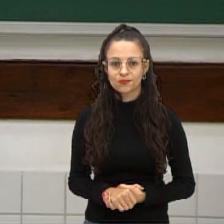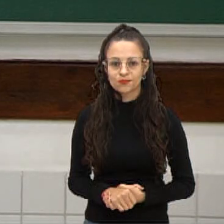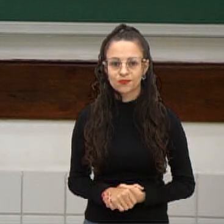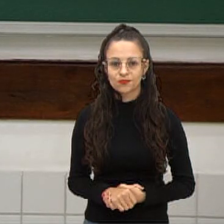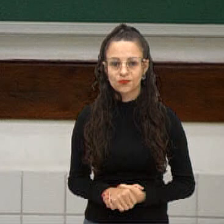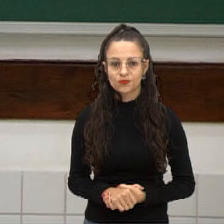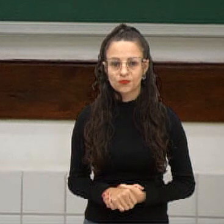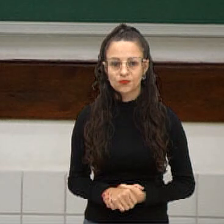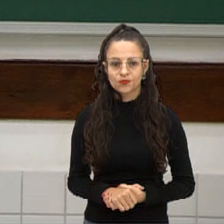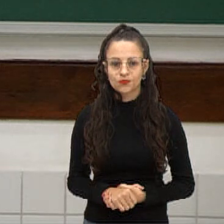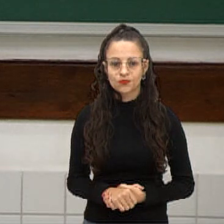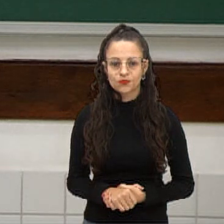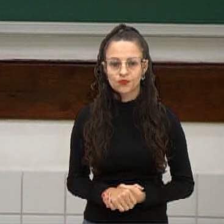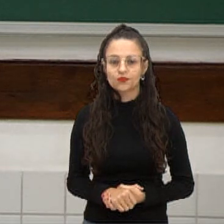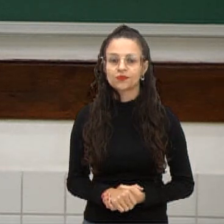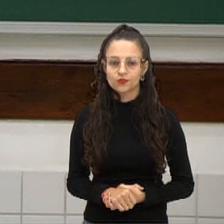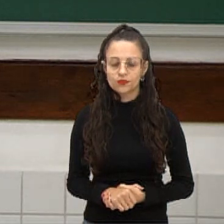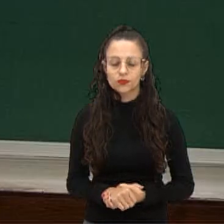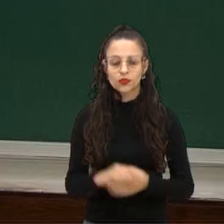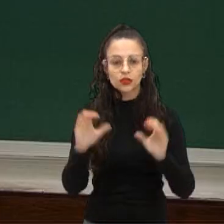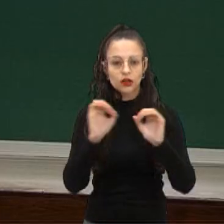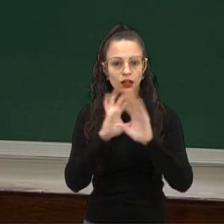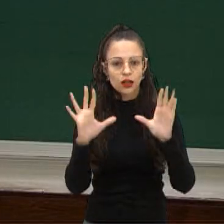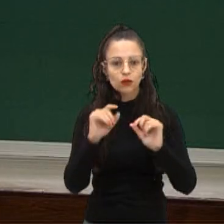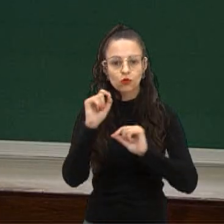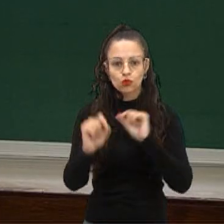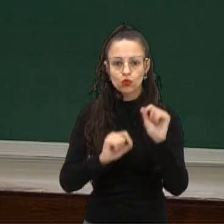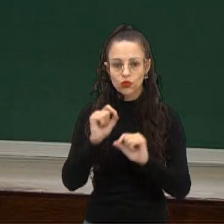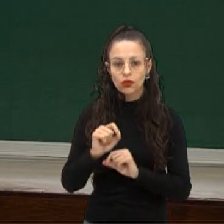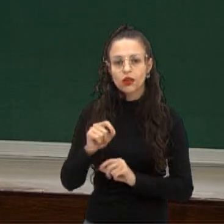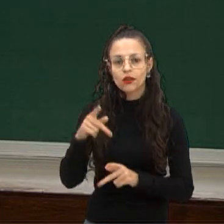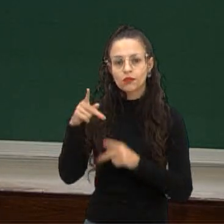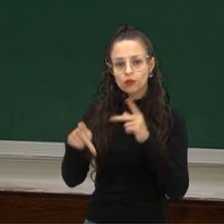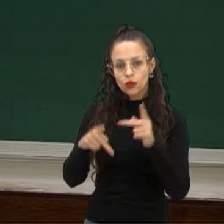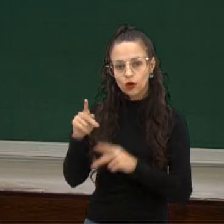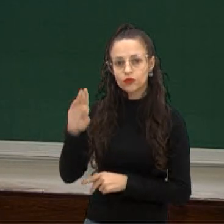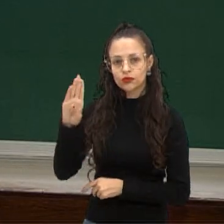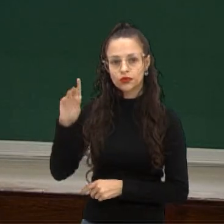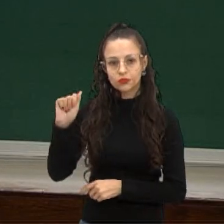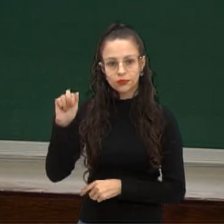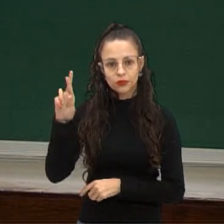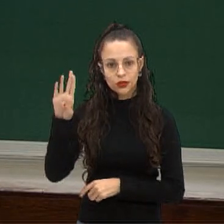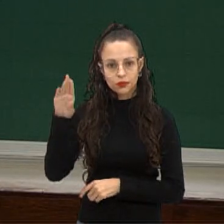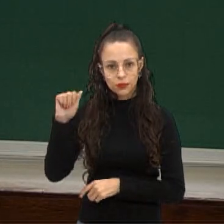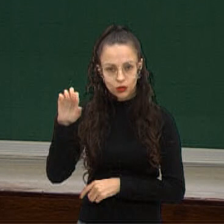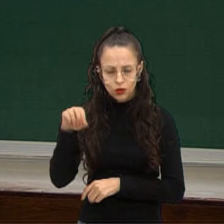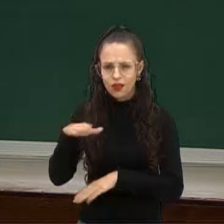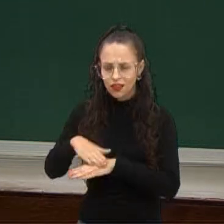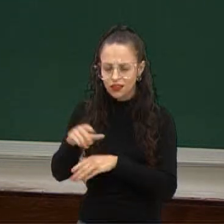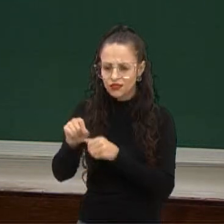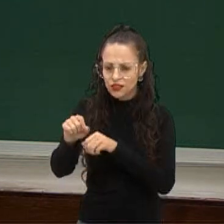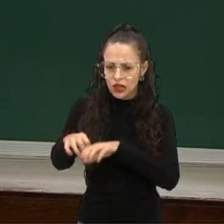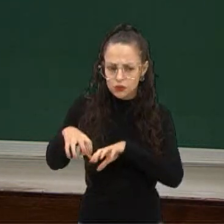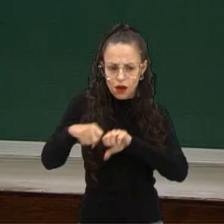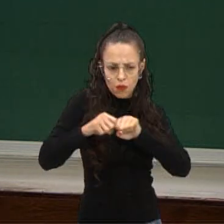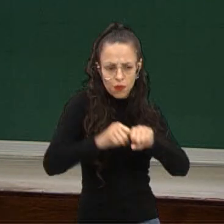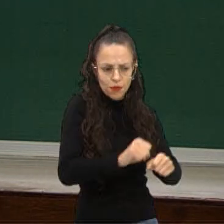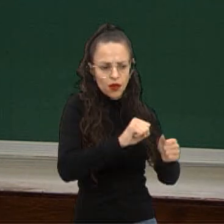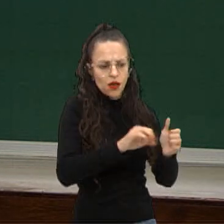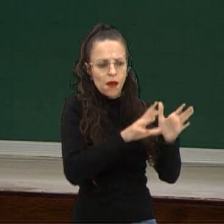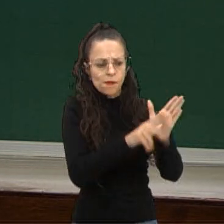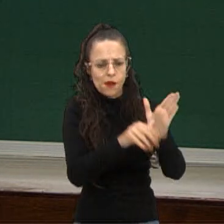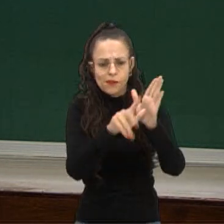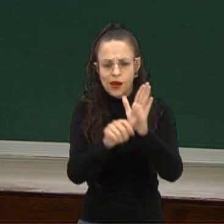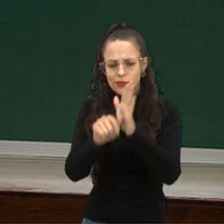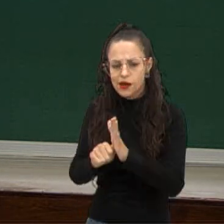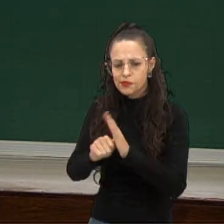Voltamos aqui, né, pessoal? Então, lá, lógico que a gente está falando, né, dos povos bárbaros que faziam isso, né, invadiam, saqueavam as relíquias, porque a igreja tinha muitas